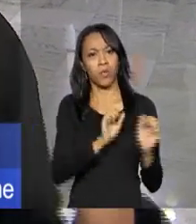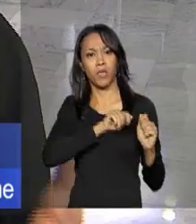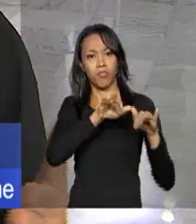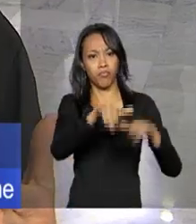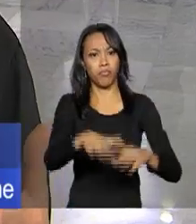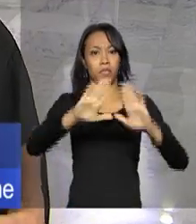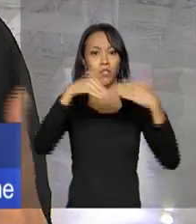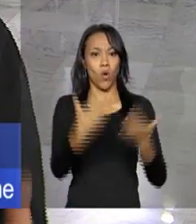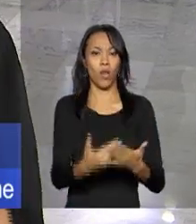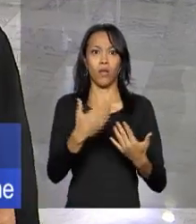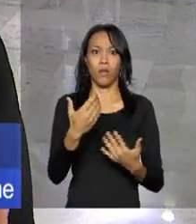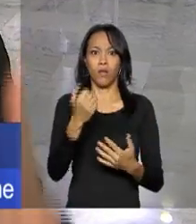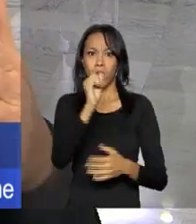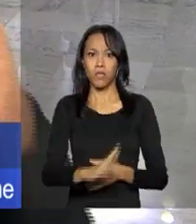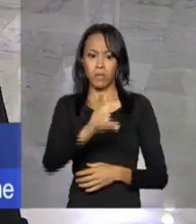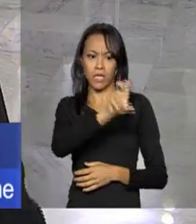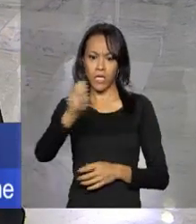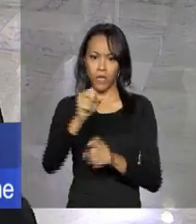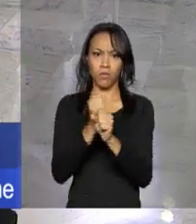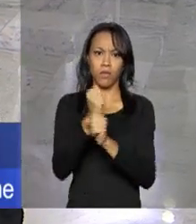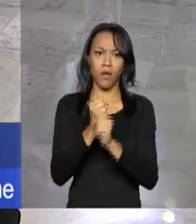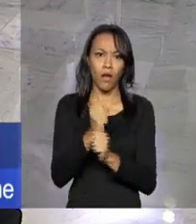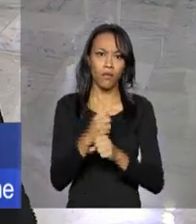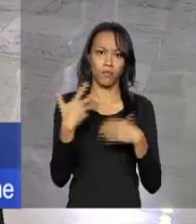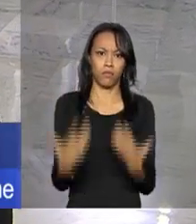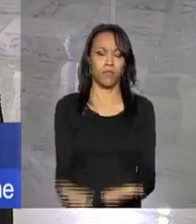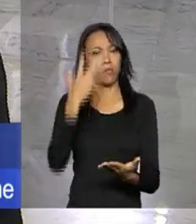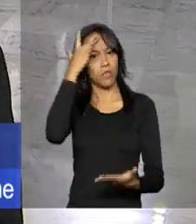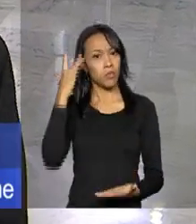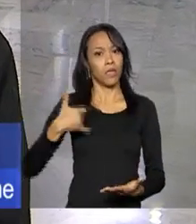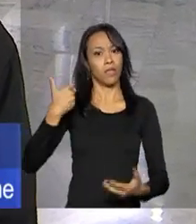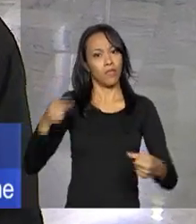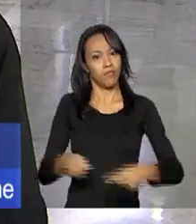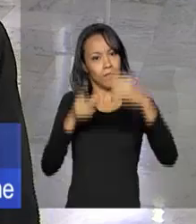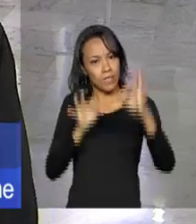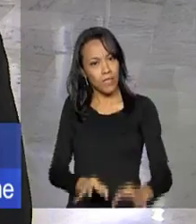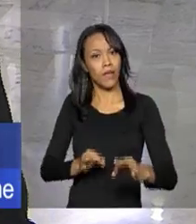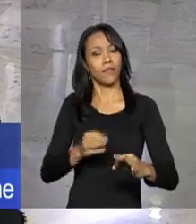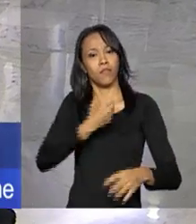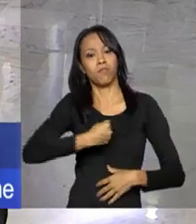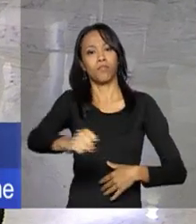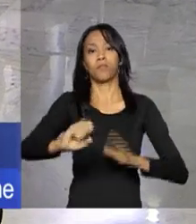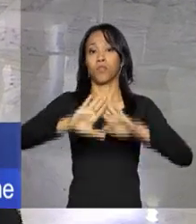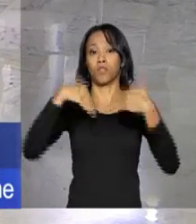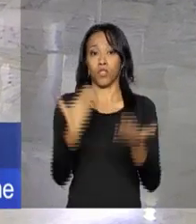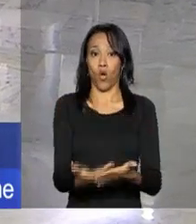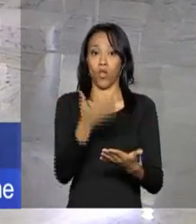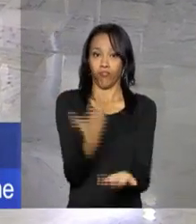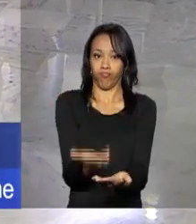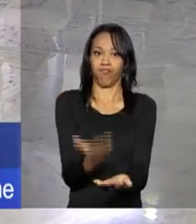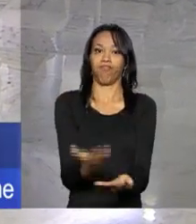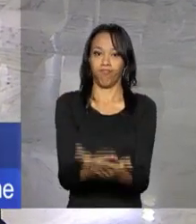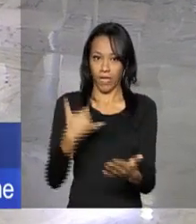levou 500 anos para ter os jovens mais pobres na idade certa na educação 30% dos jovens mais pobres estava